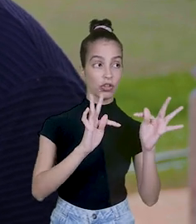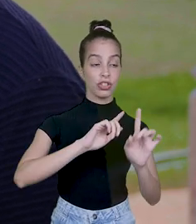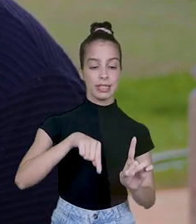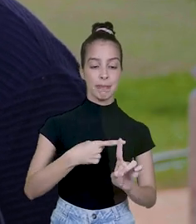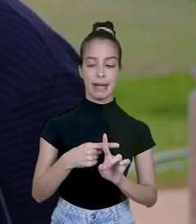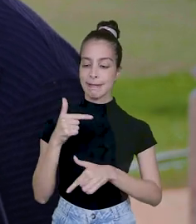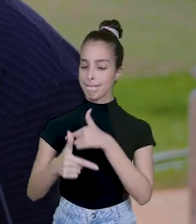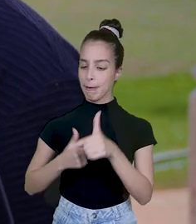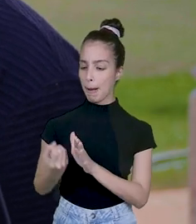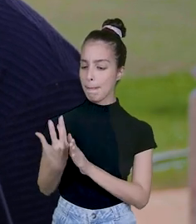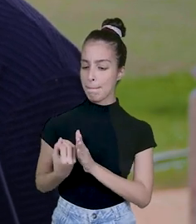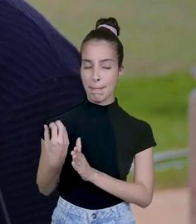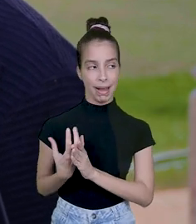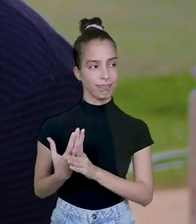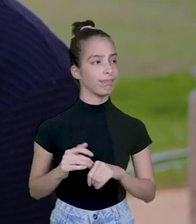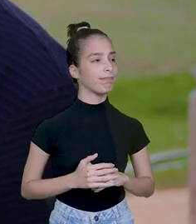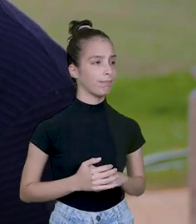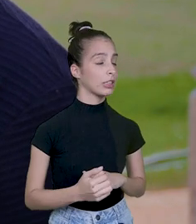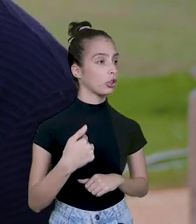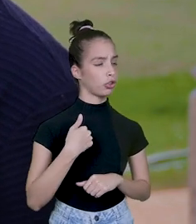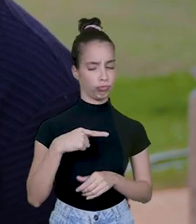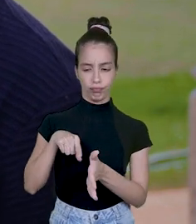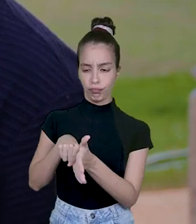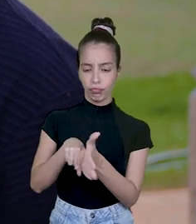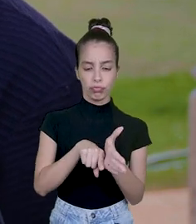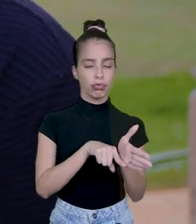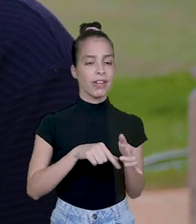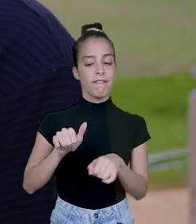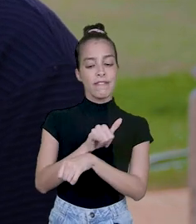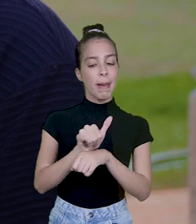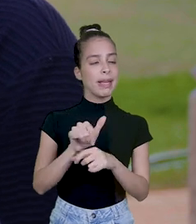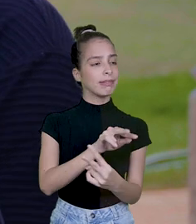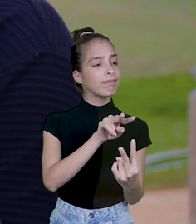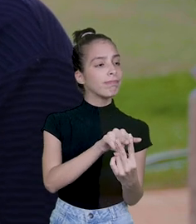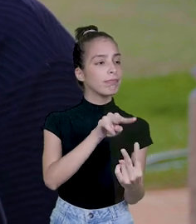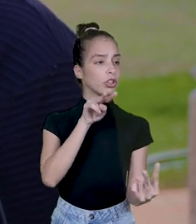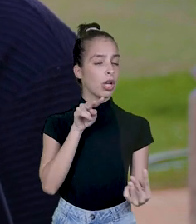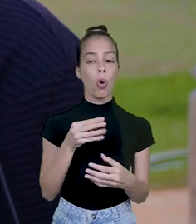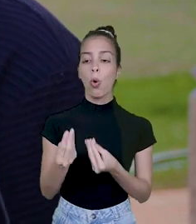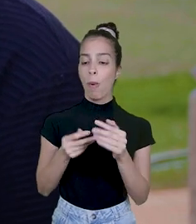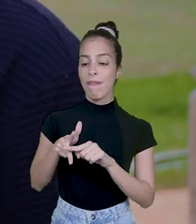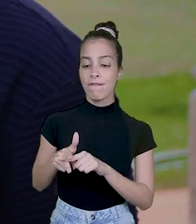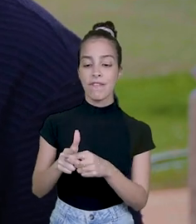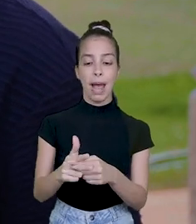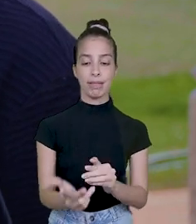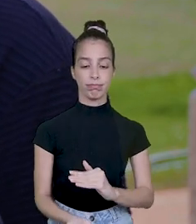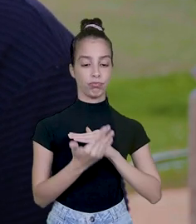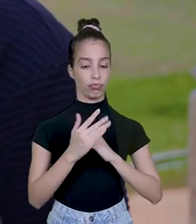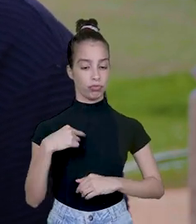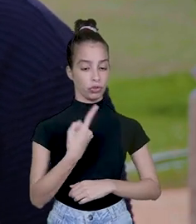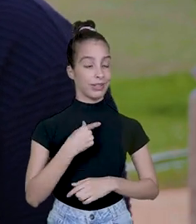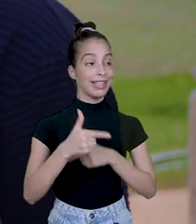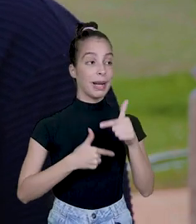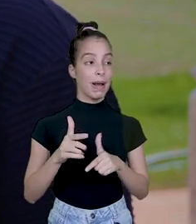né Então desde sempre eu pesquiso ferramentas digitais busco novas formas de melhorar o trabalho